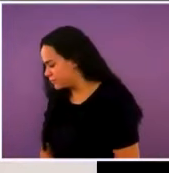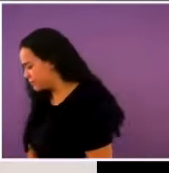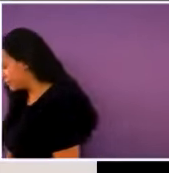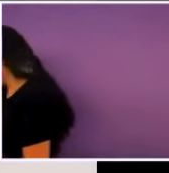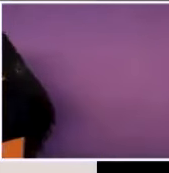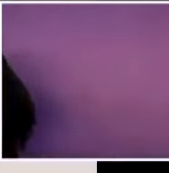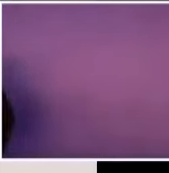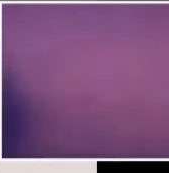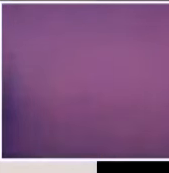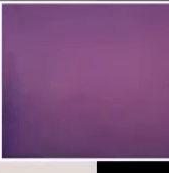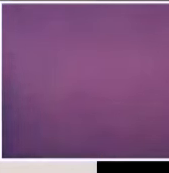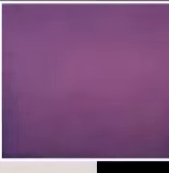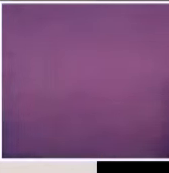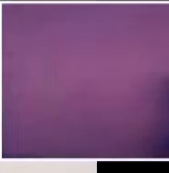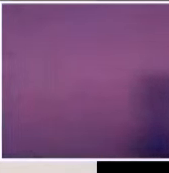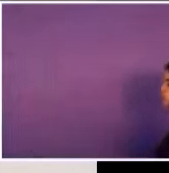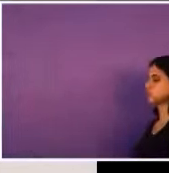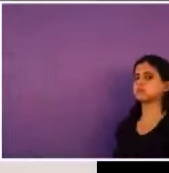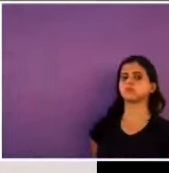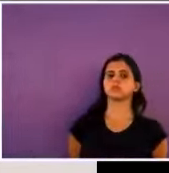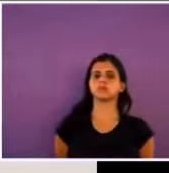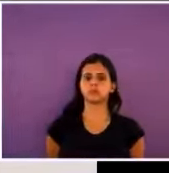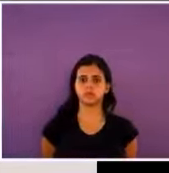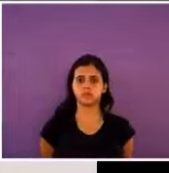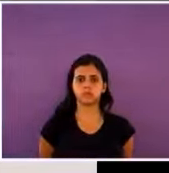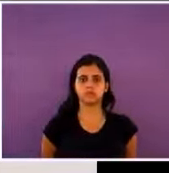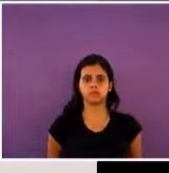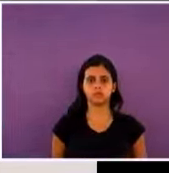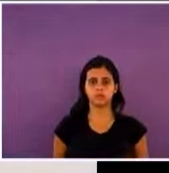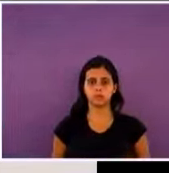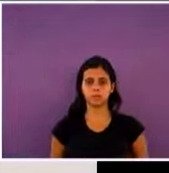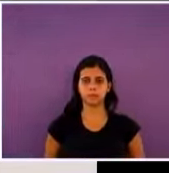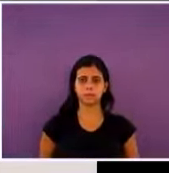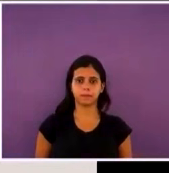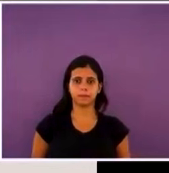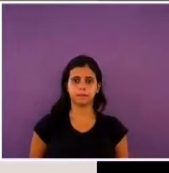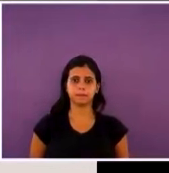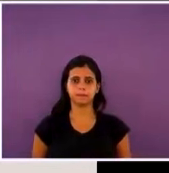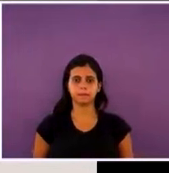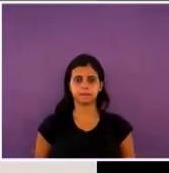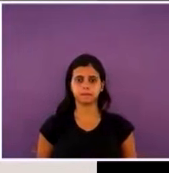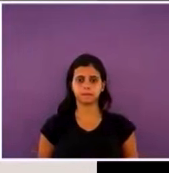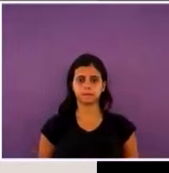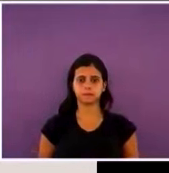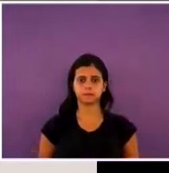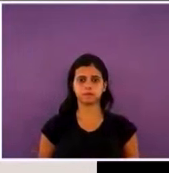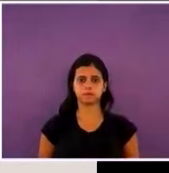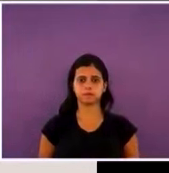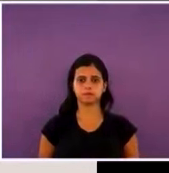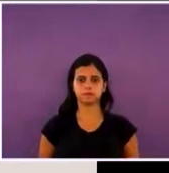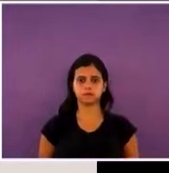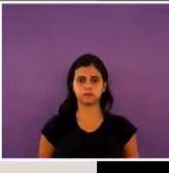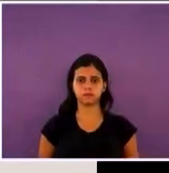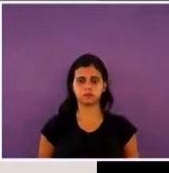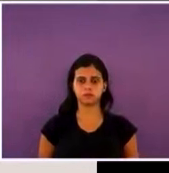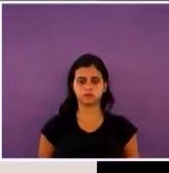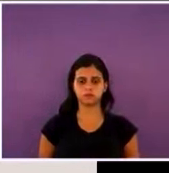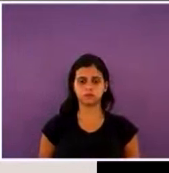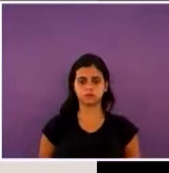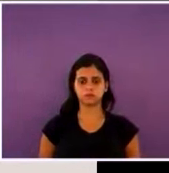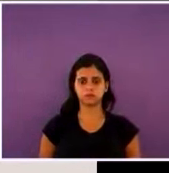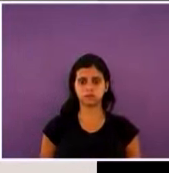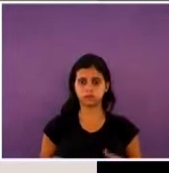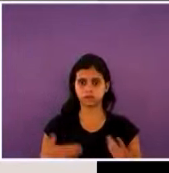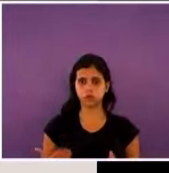of interest coming from evangelical circles towards the person of Pope Francis. Tem havido